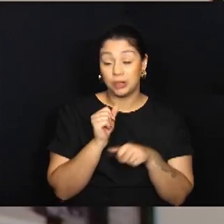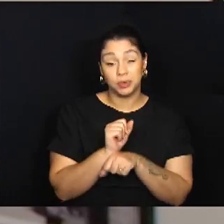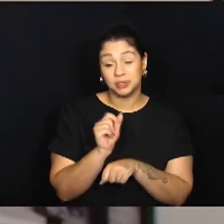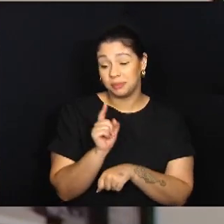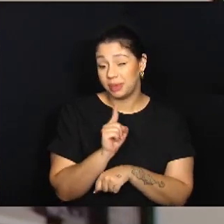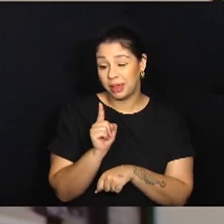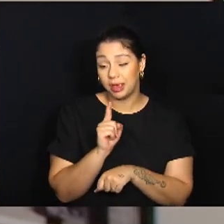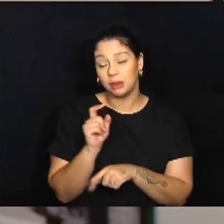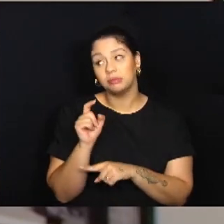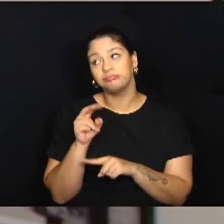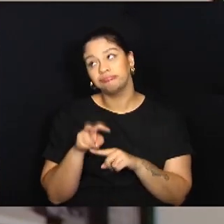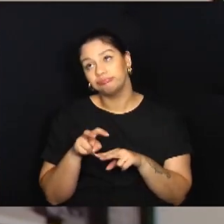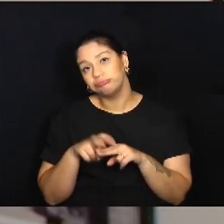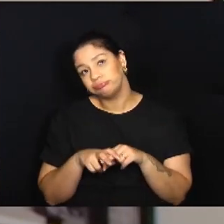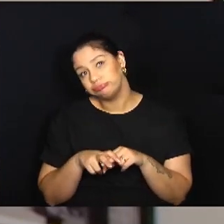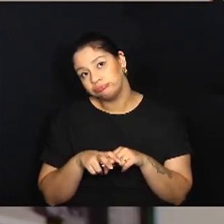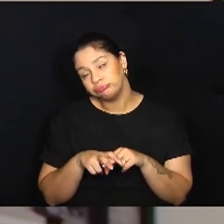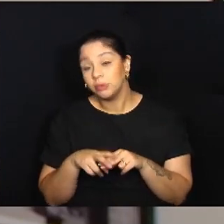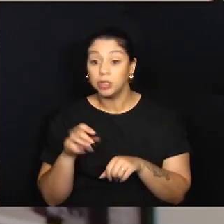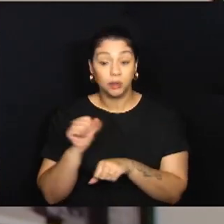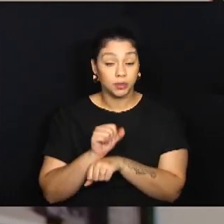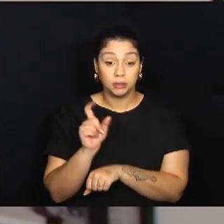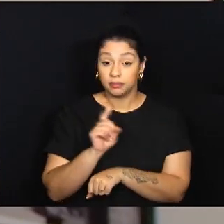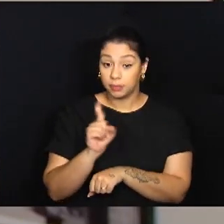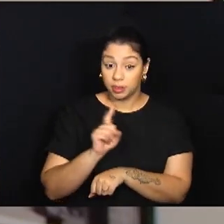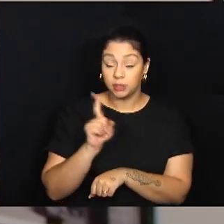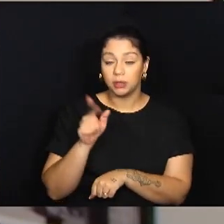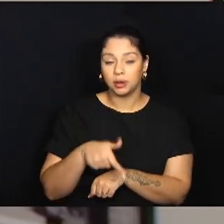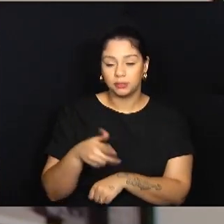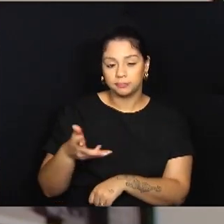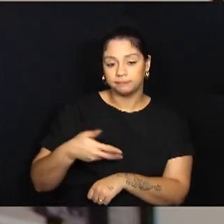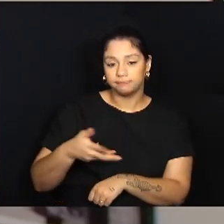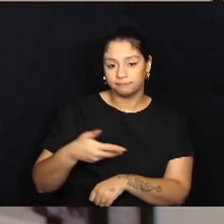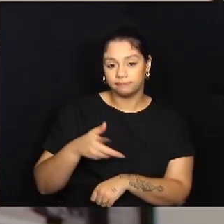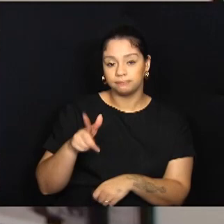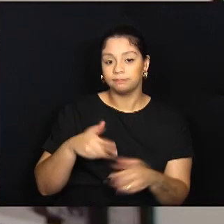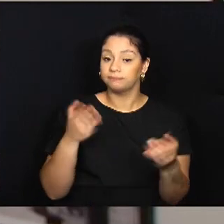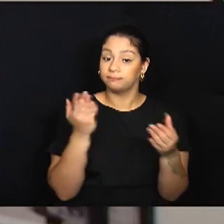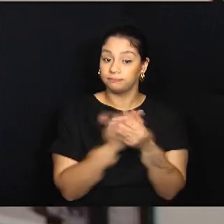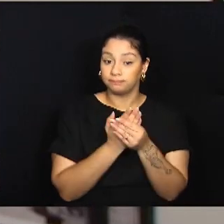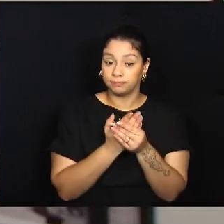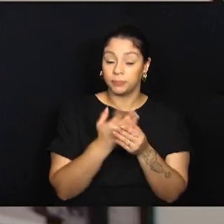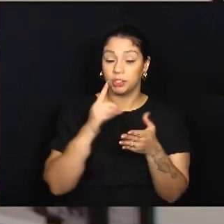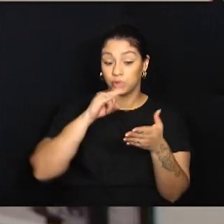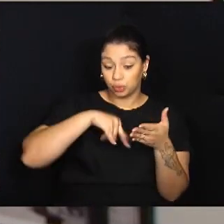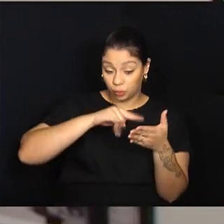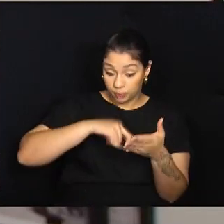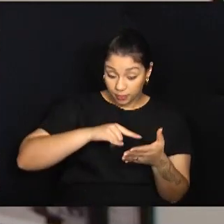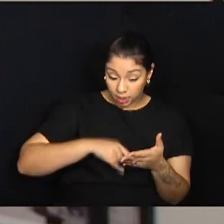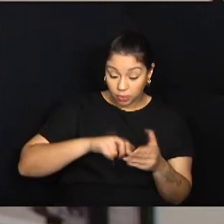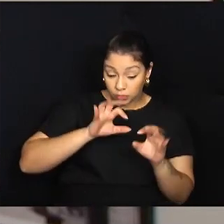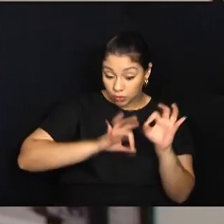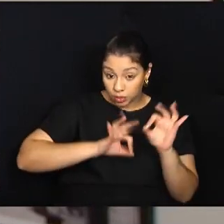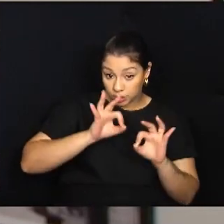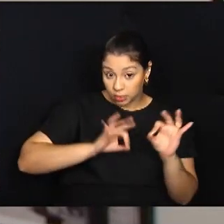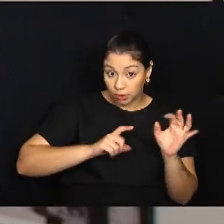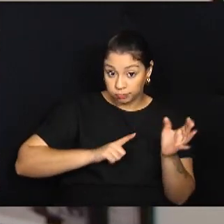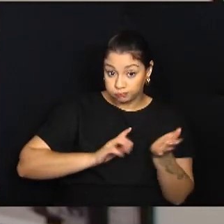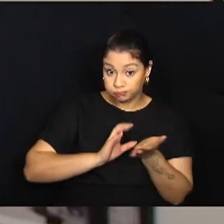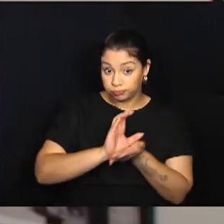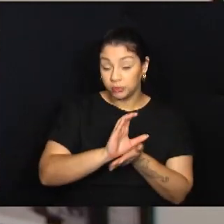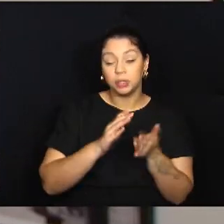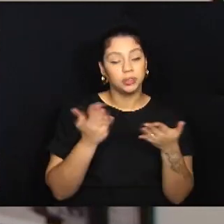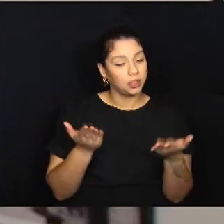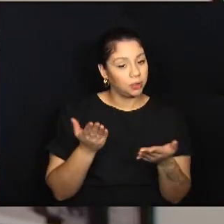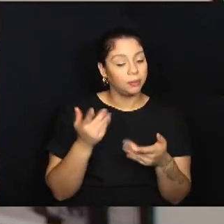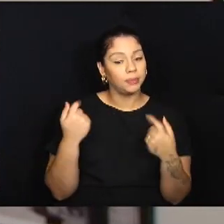fique sentado. Só o fato de a gente preparar aquela pasta de documentos requer um tempo e um investimento alto. Então, a gente